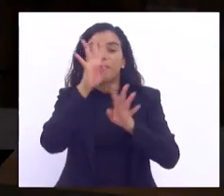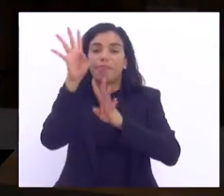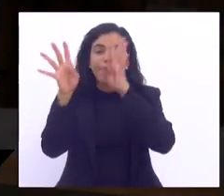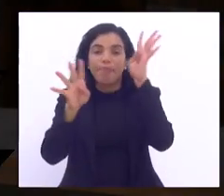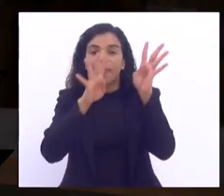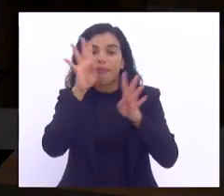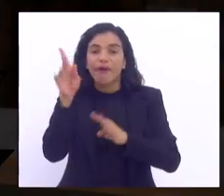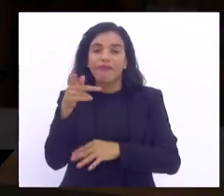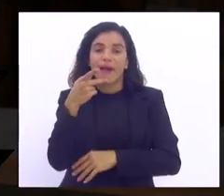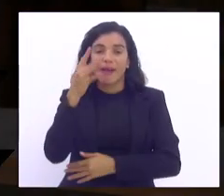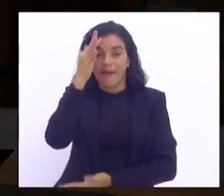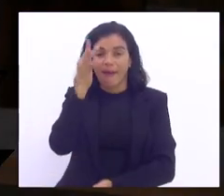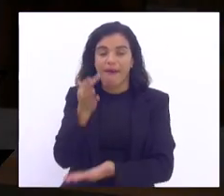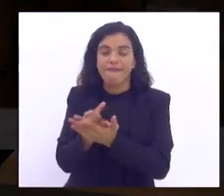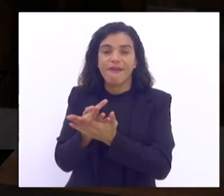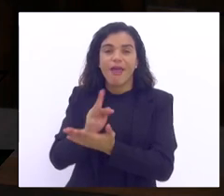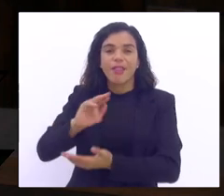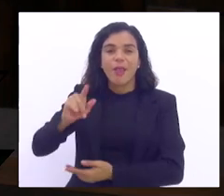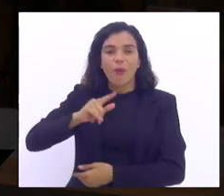algo irracional.